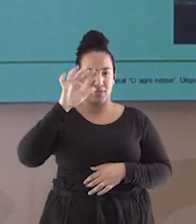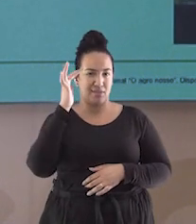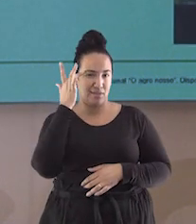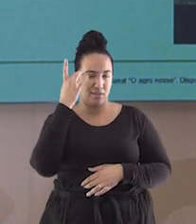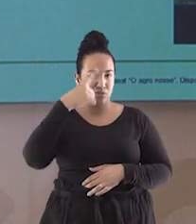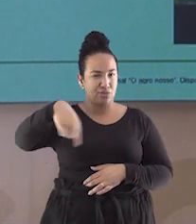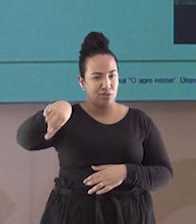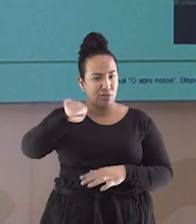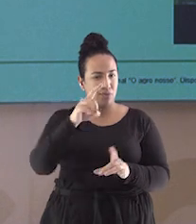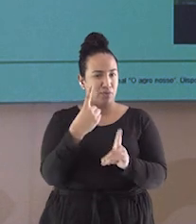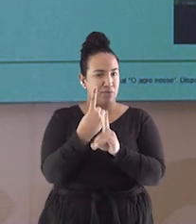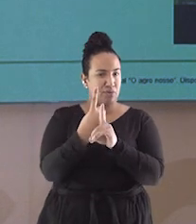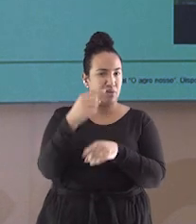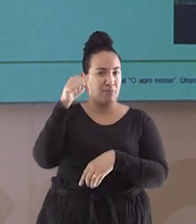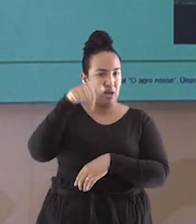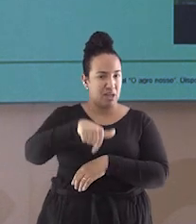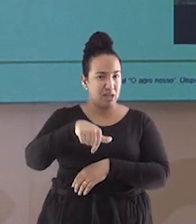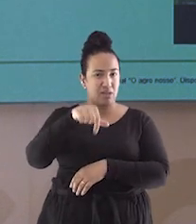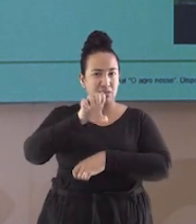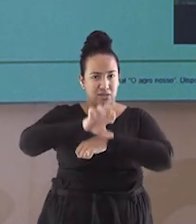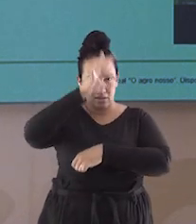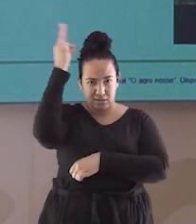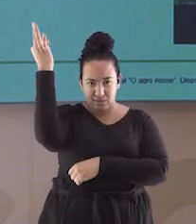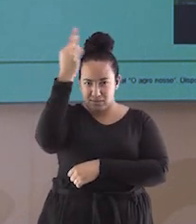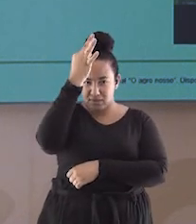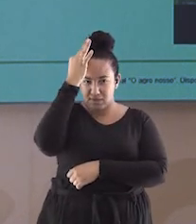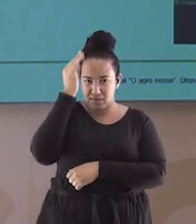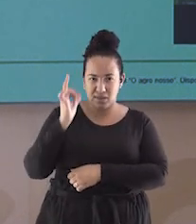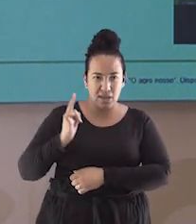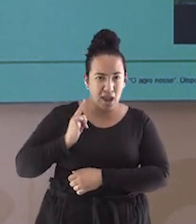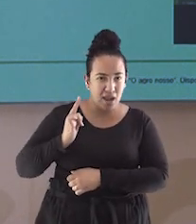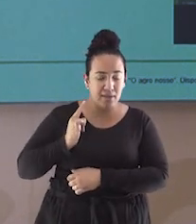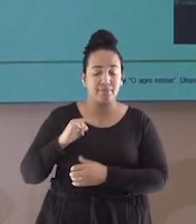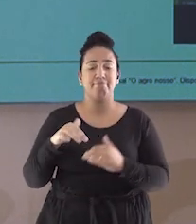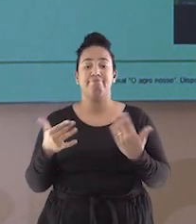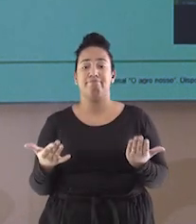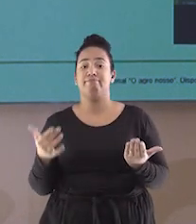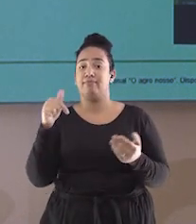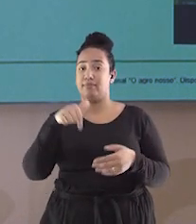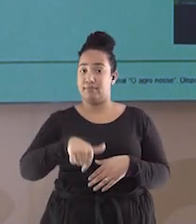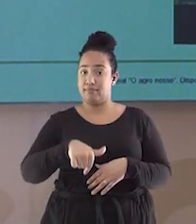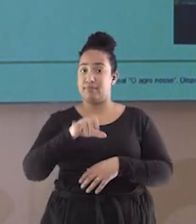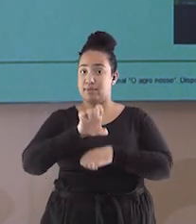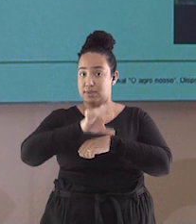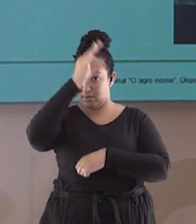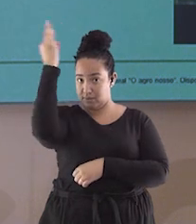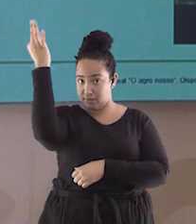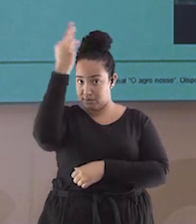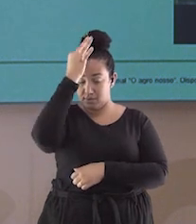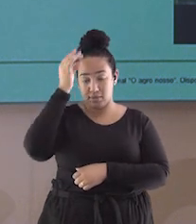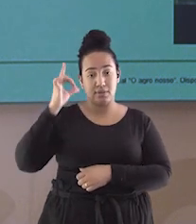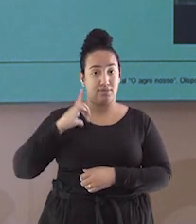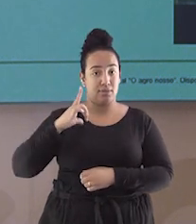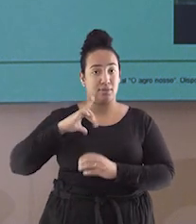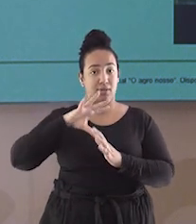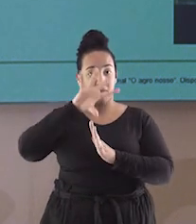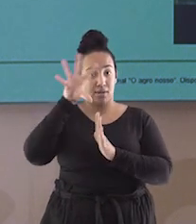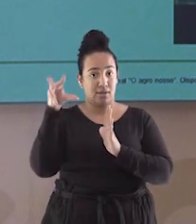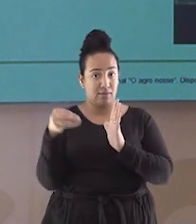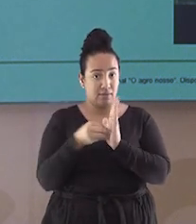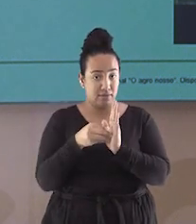tipo dessas formações aqui no Espírito Santo? Em nosso estado, temos a Mata Atlântica. Vamos assistir